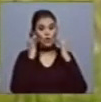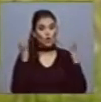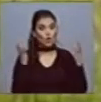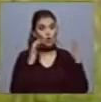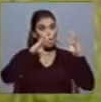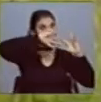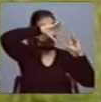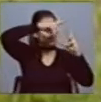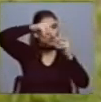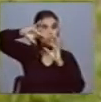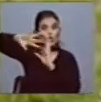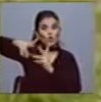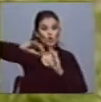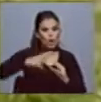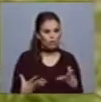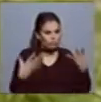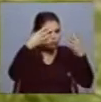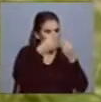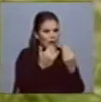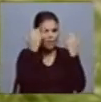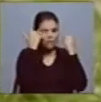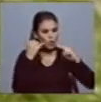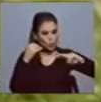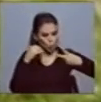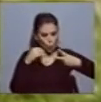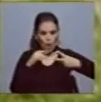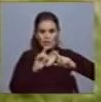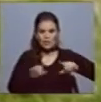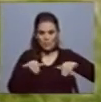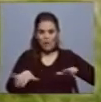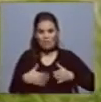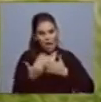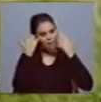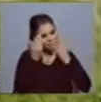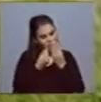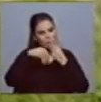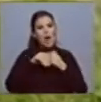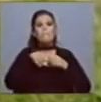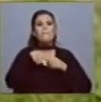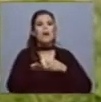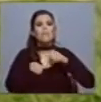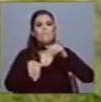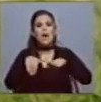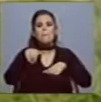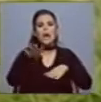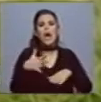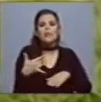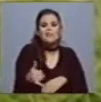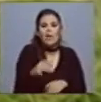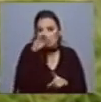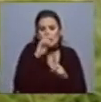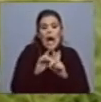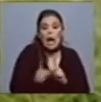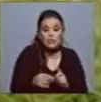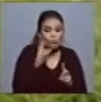é a junção de dois tipos de informações muito diferentes que nos dá esta astronomia. Quais são os passos seguintes? Muito rapidamente.